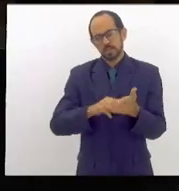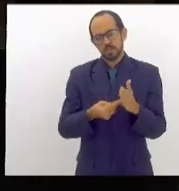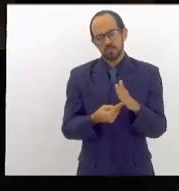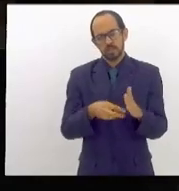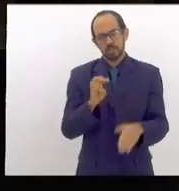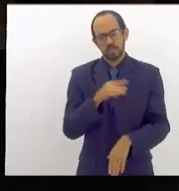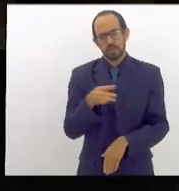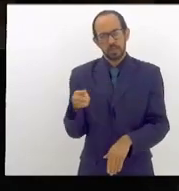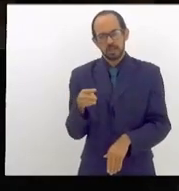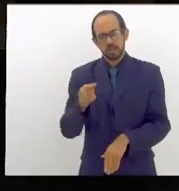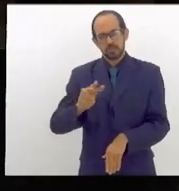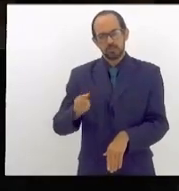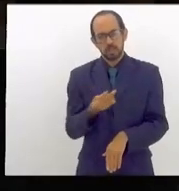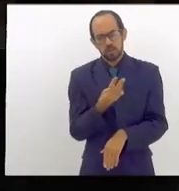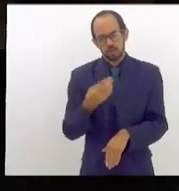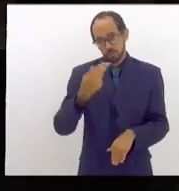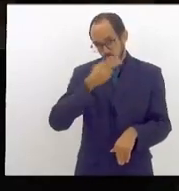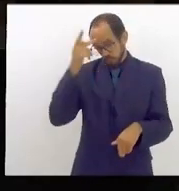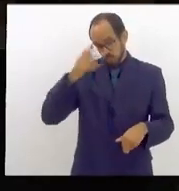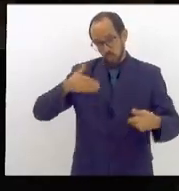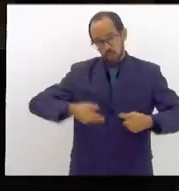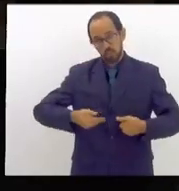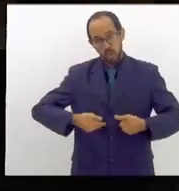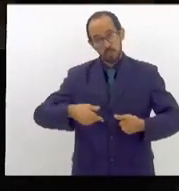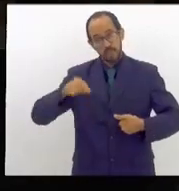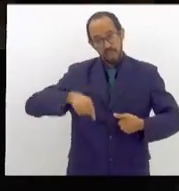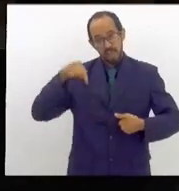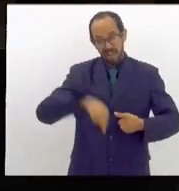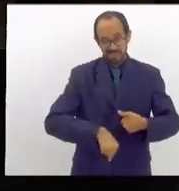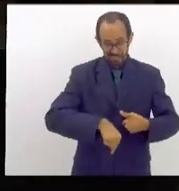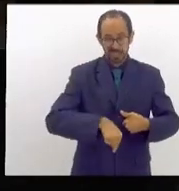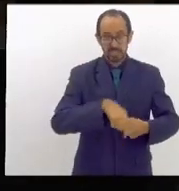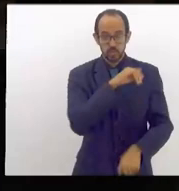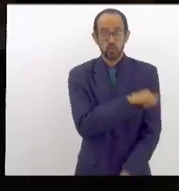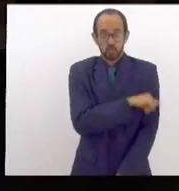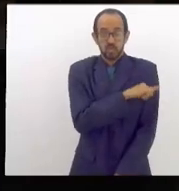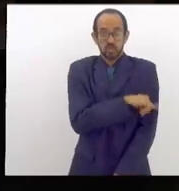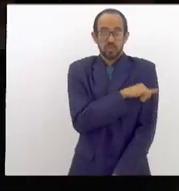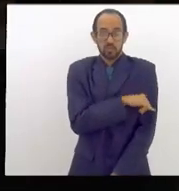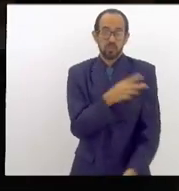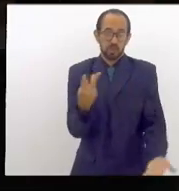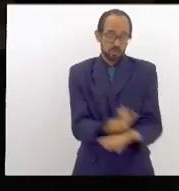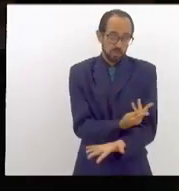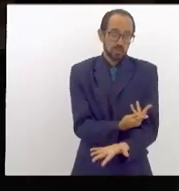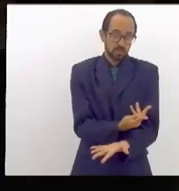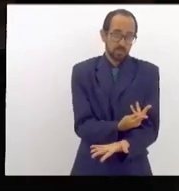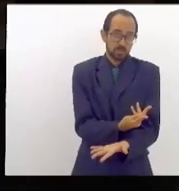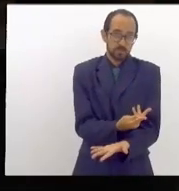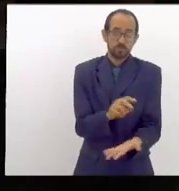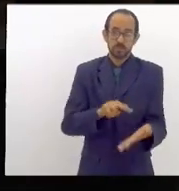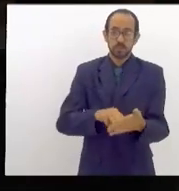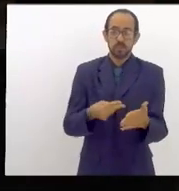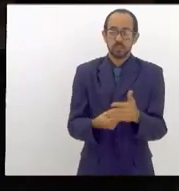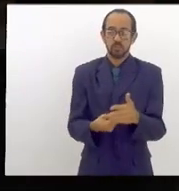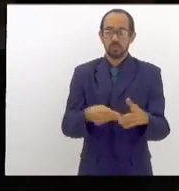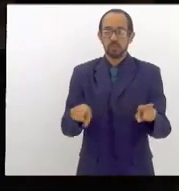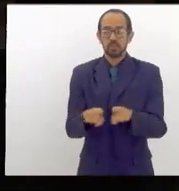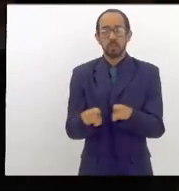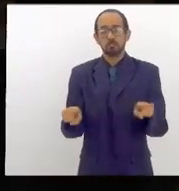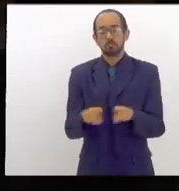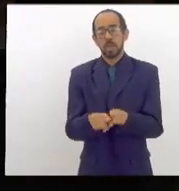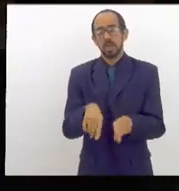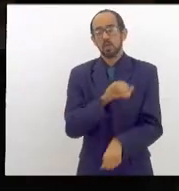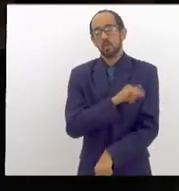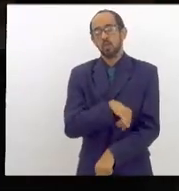passam fome no Brasil é aqui no Rio de Janeiro que tá 10% isso significa que o governo do Rio de Janeiro